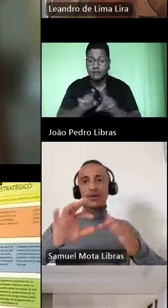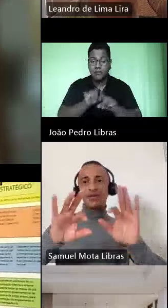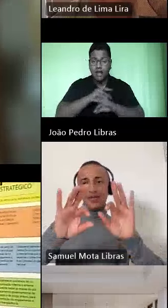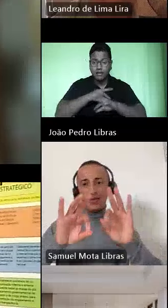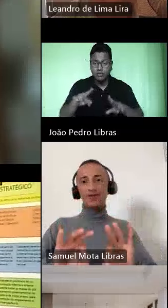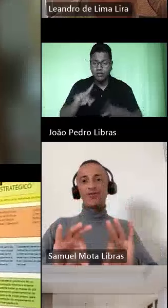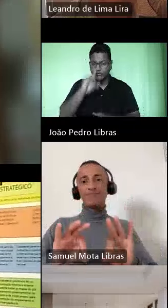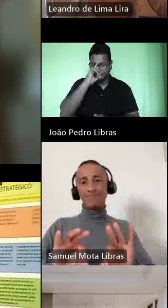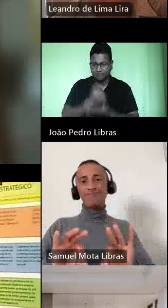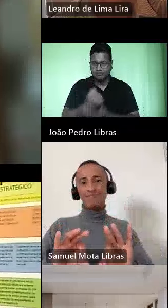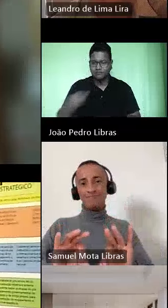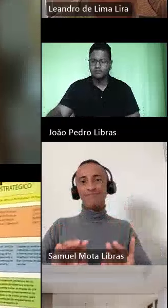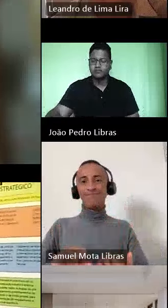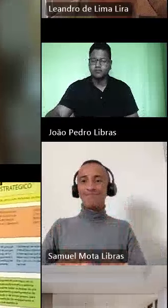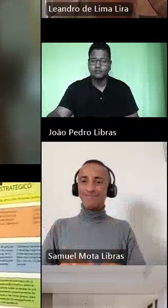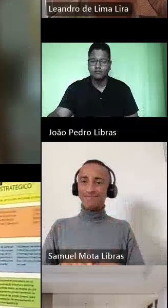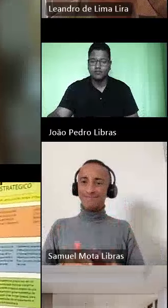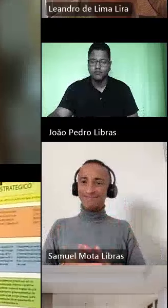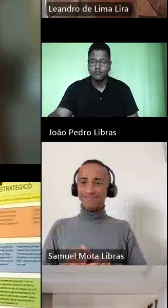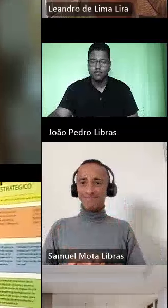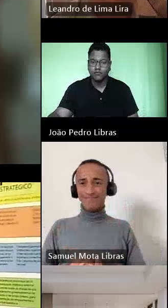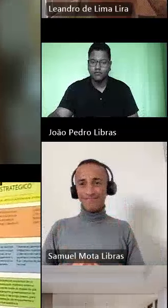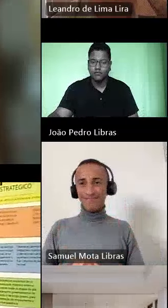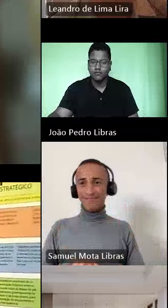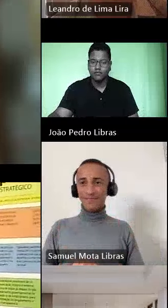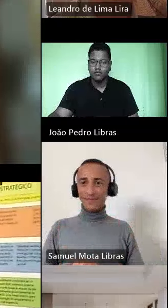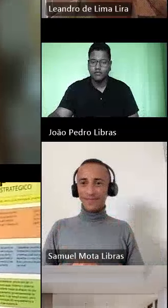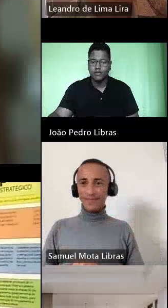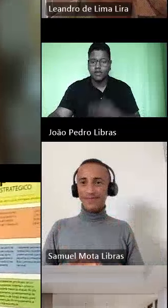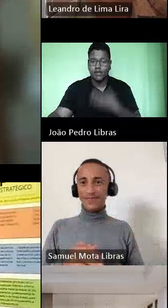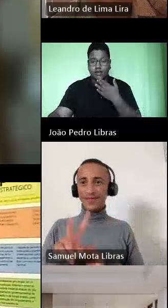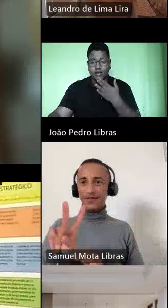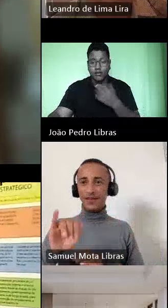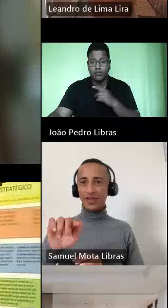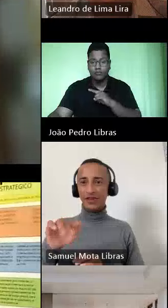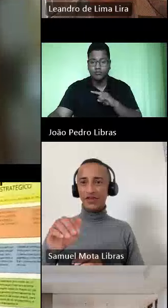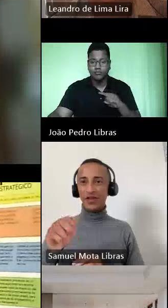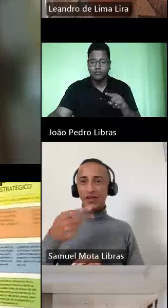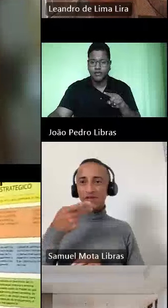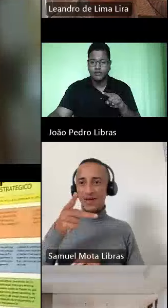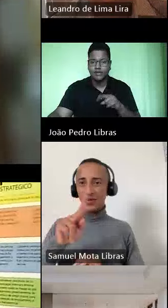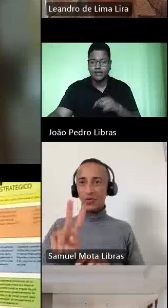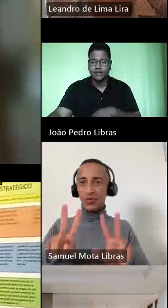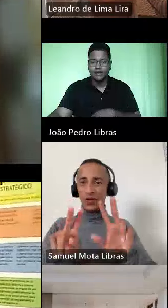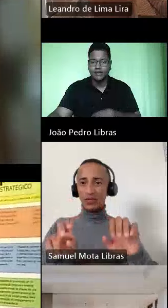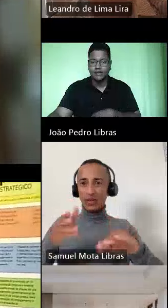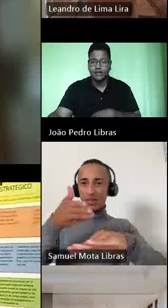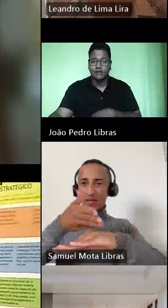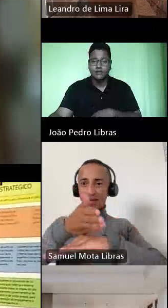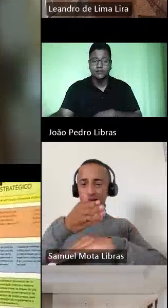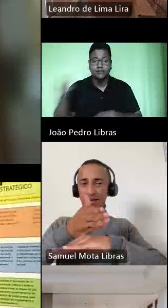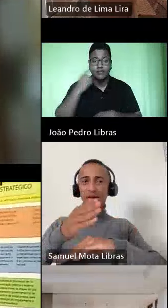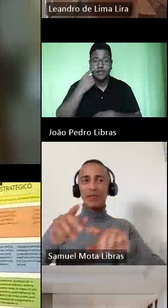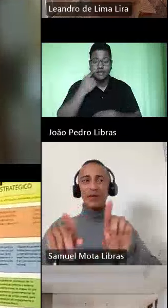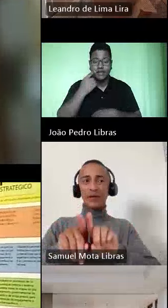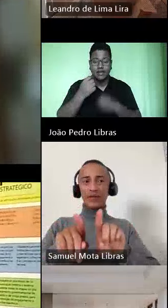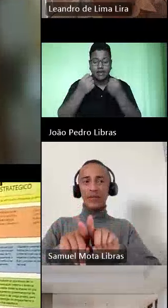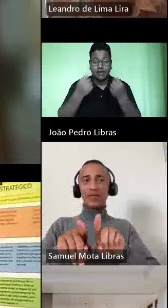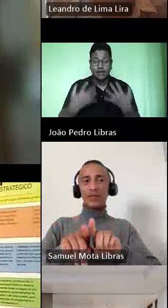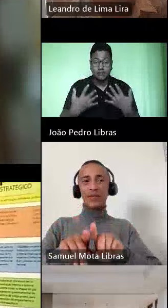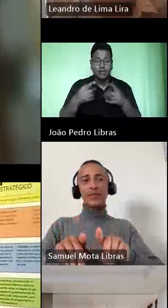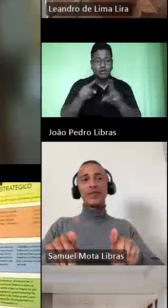diferenciada Virgínia vou vou furar você falou de participação e a Ana também falou eh eu me lembro